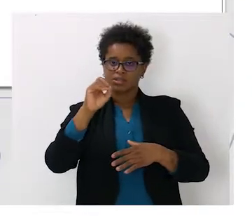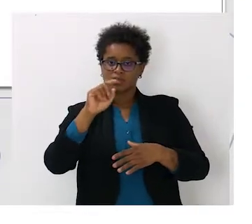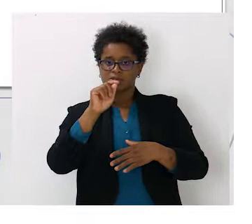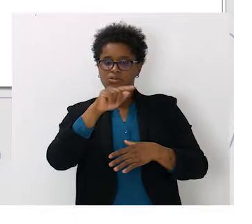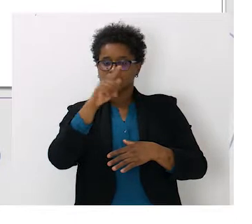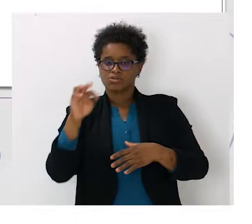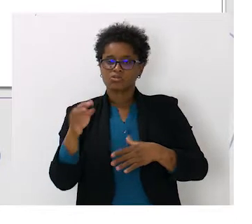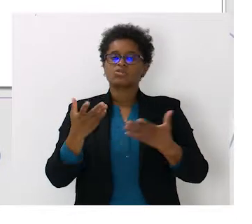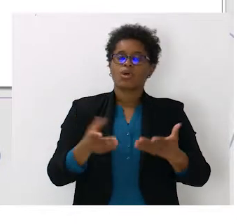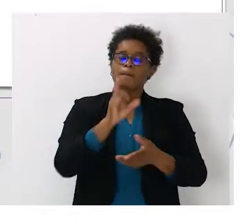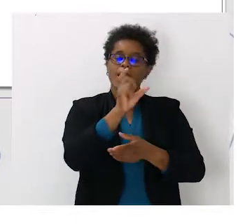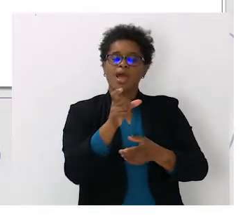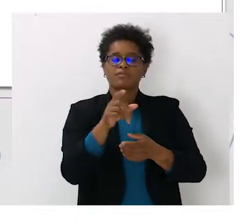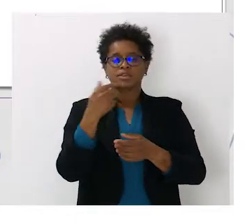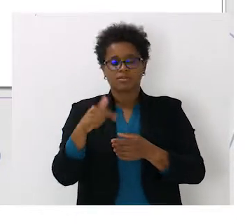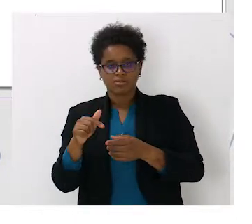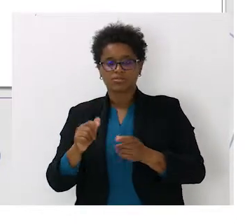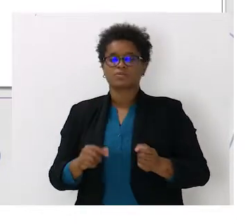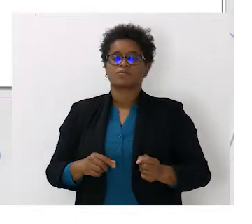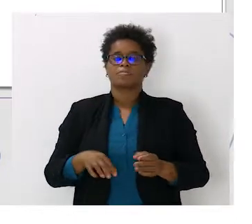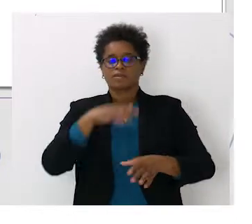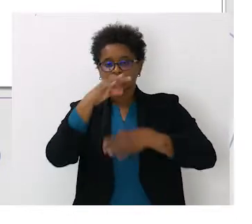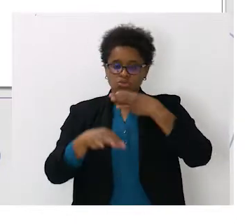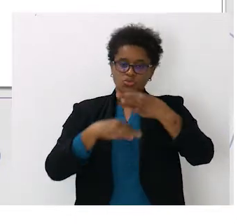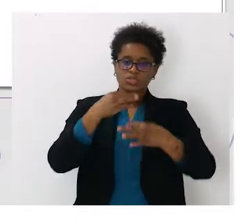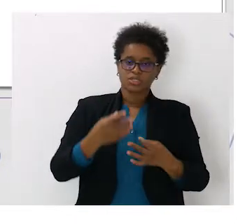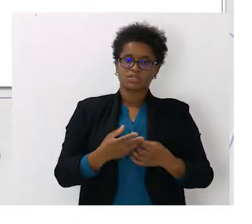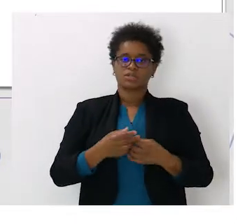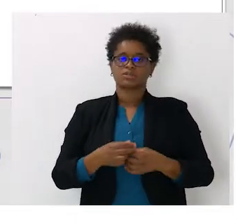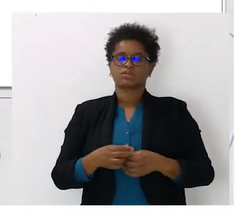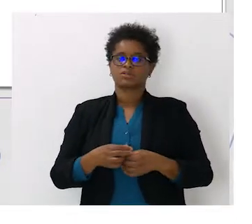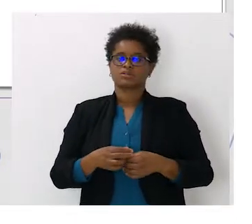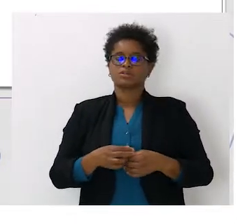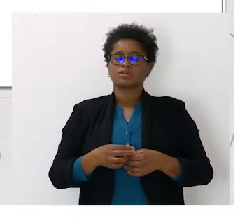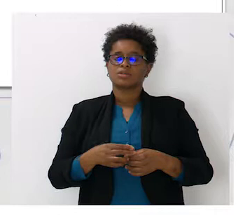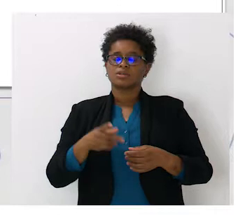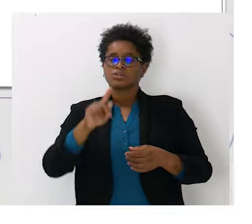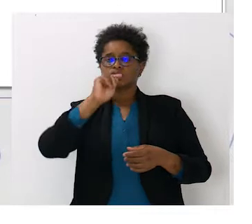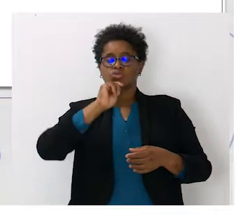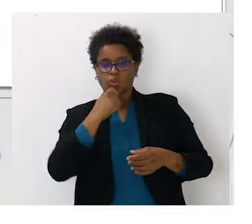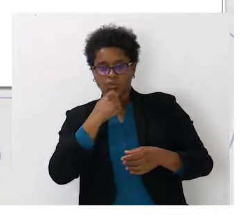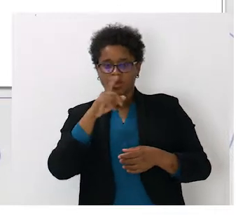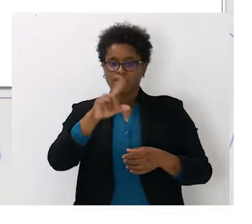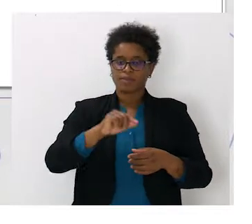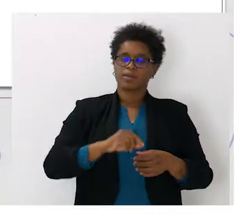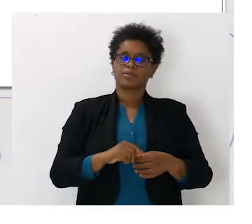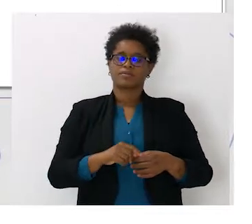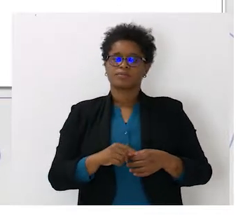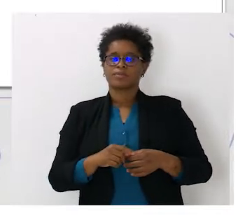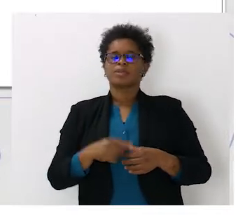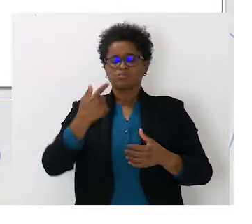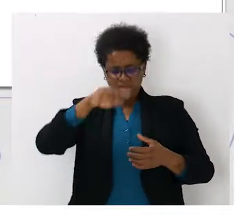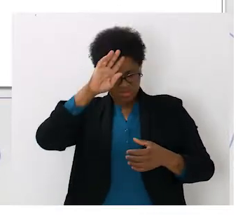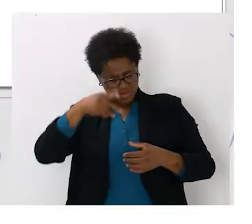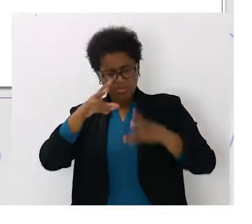Tanto o termo que tínhamos que discutir, que descodificar, que temos que